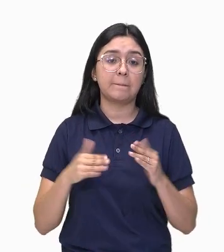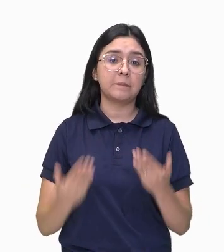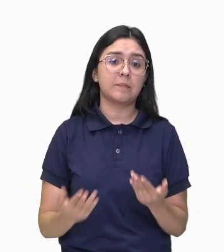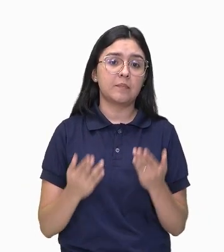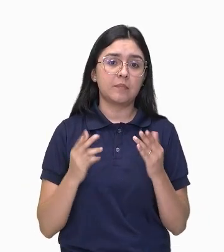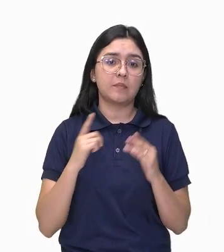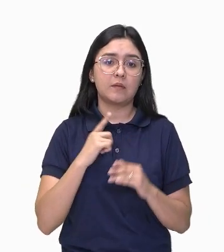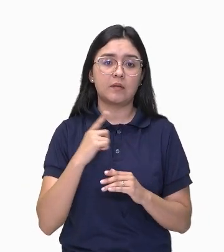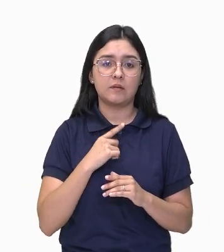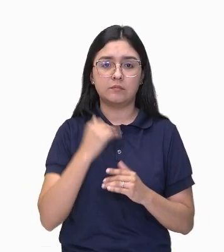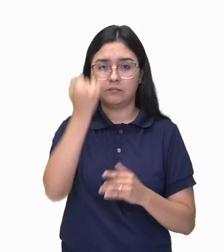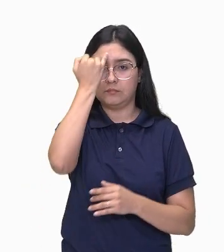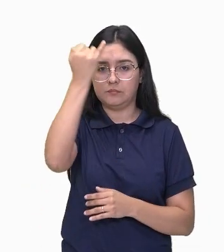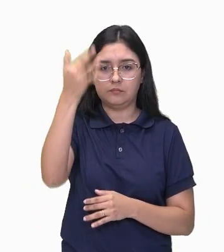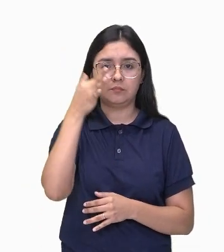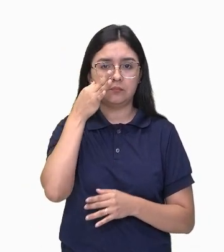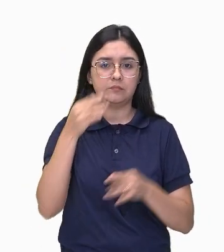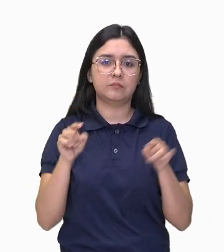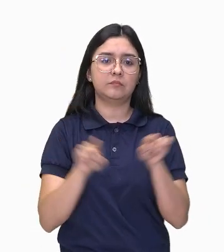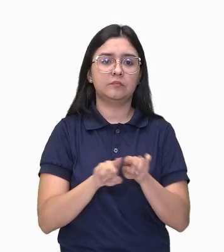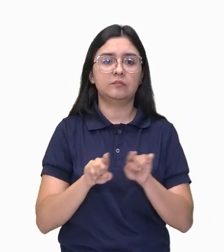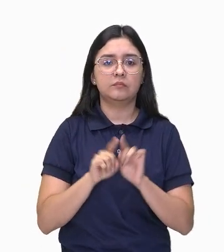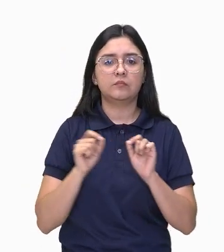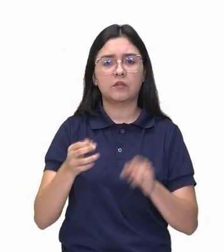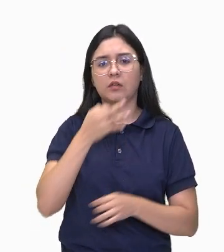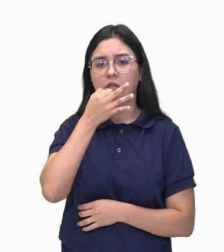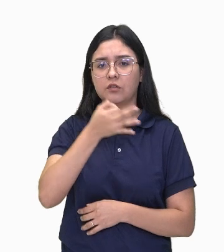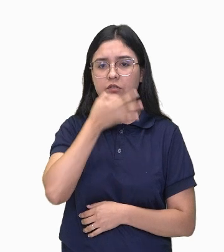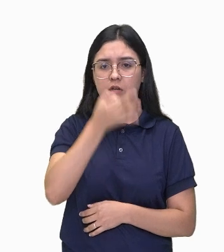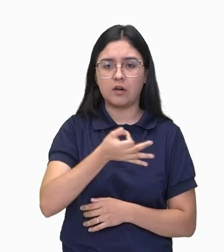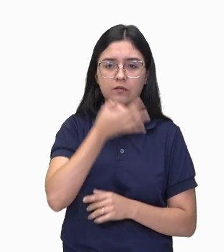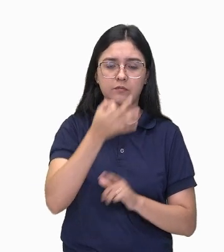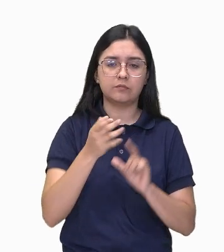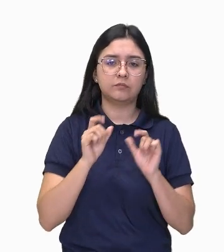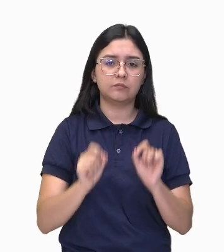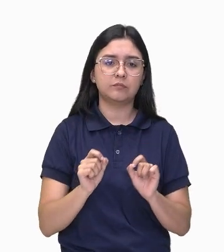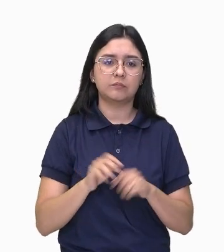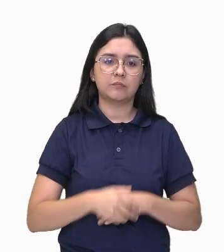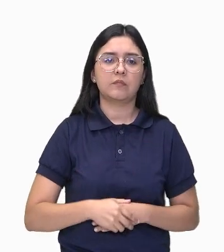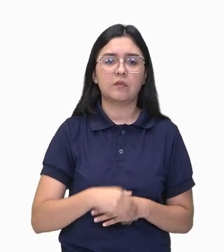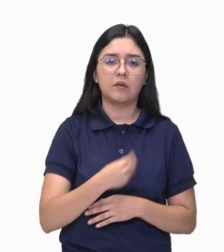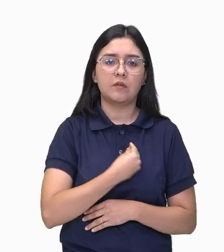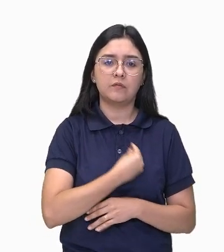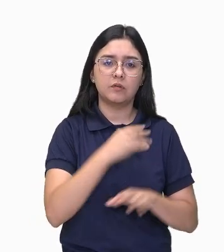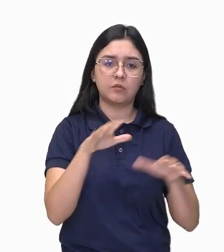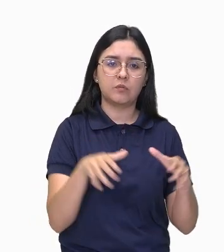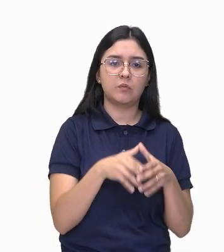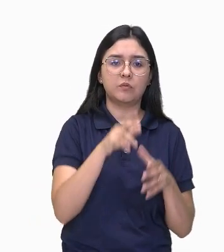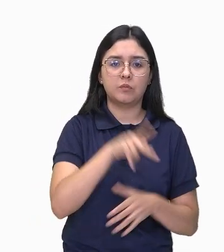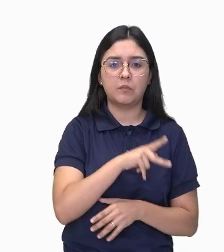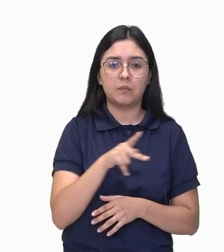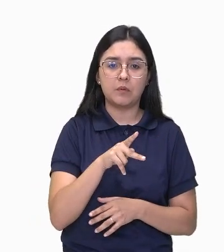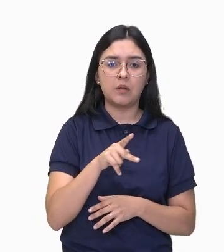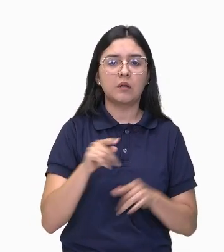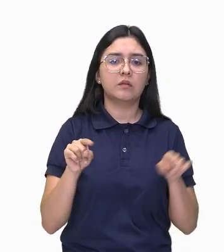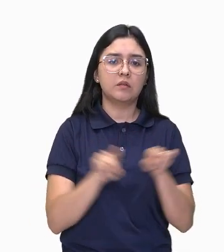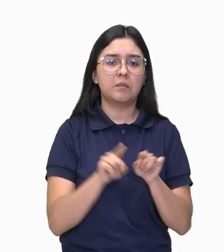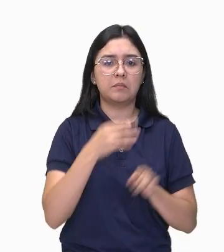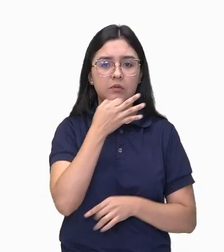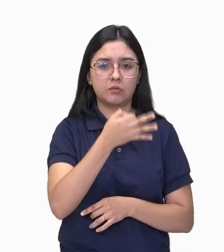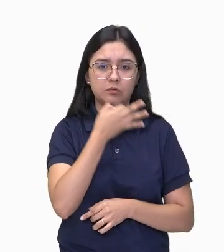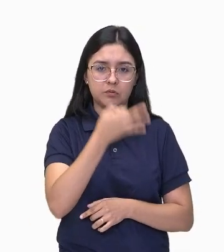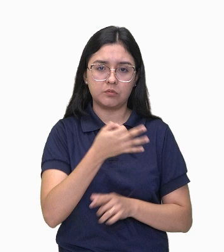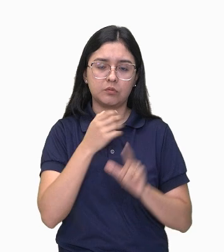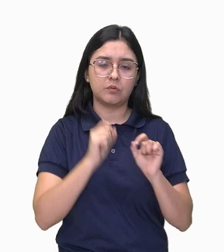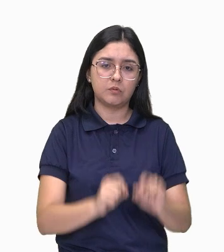Igualmente, as ideias humanistas e cientificistas criticavam duramente o modo de vida de parte do clero e questionavam os dogmas